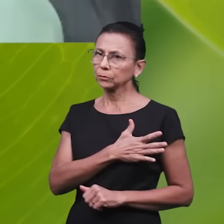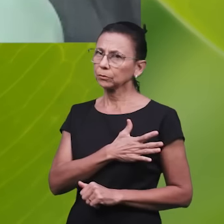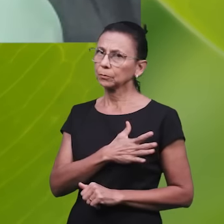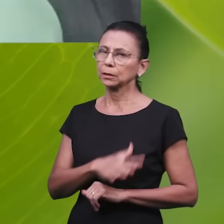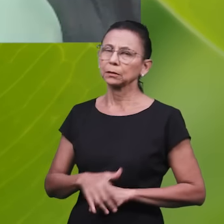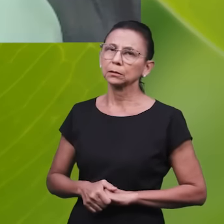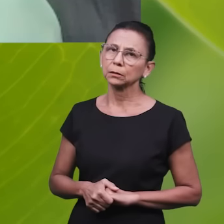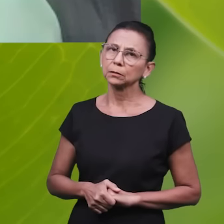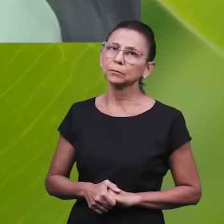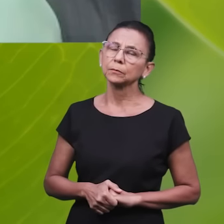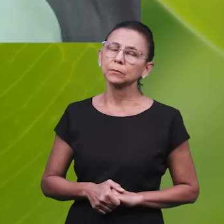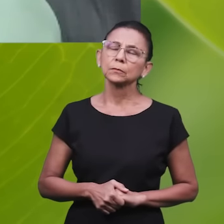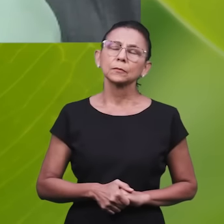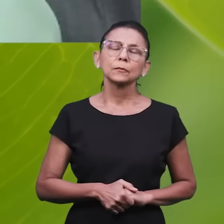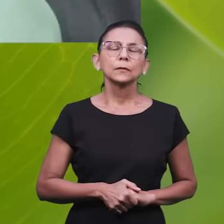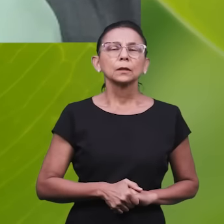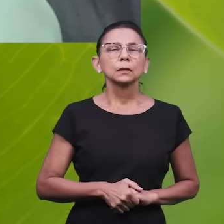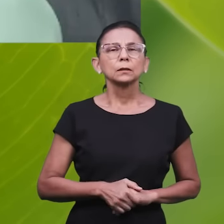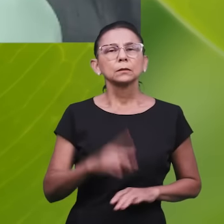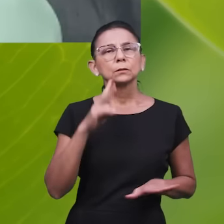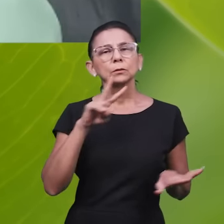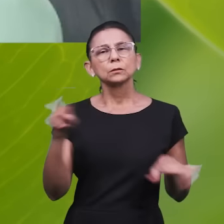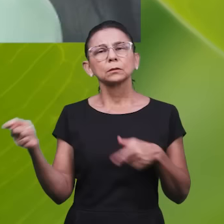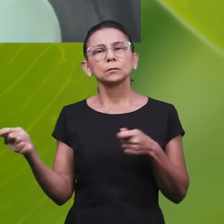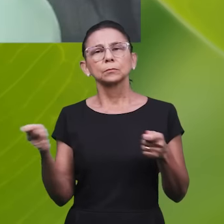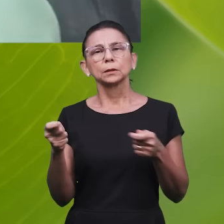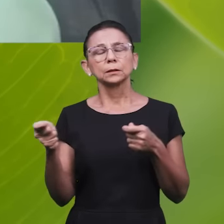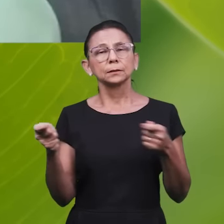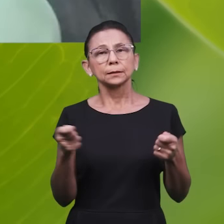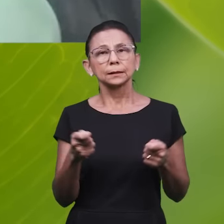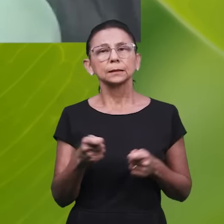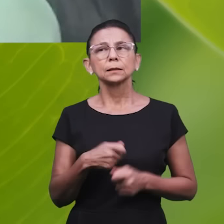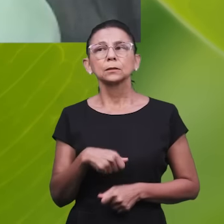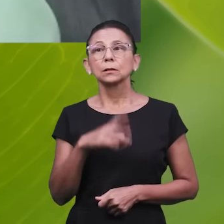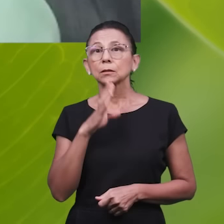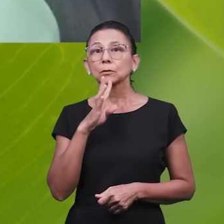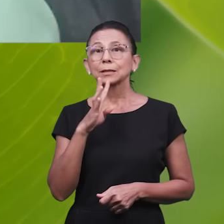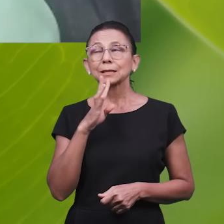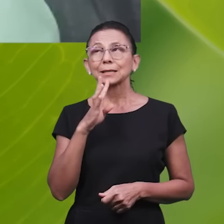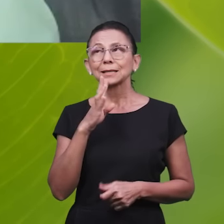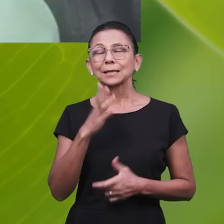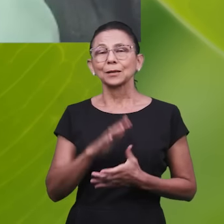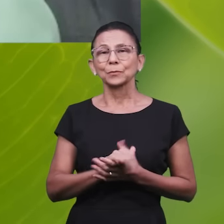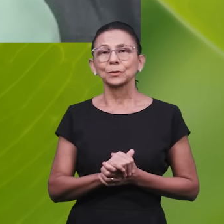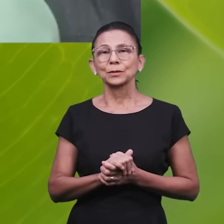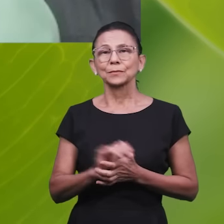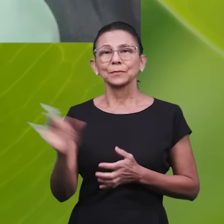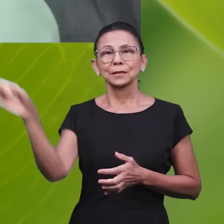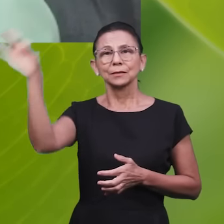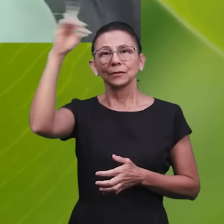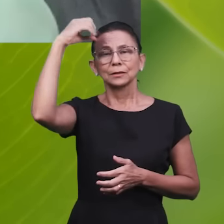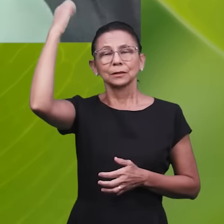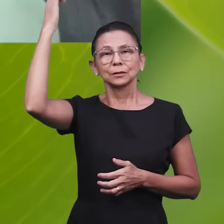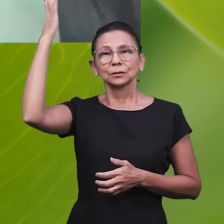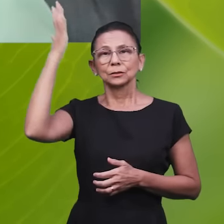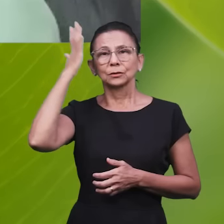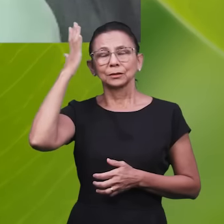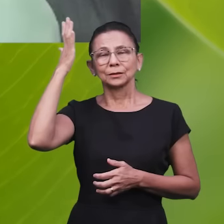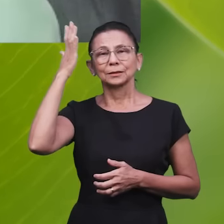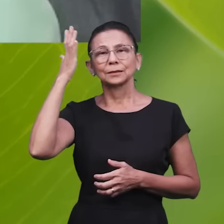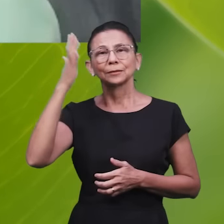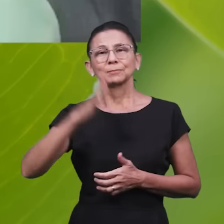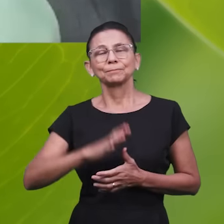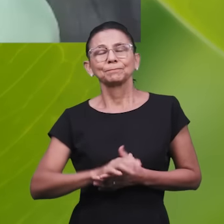nos traz toda semana, através das revelações recebidas do Espírito Santo de